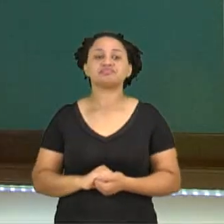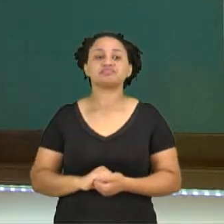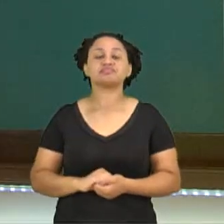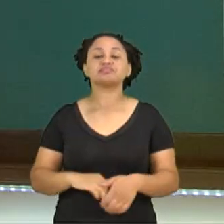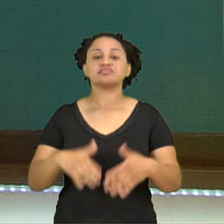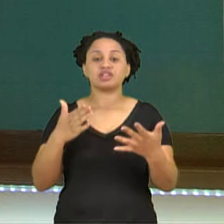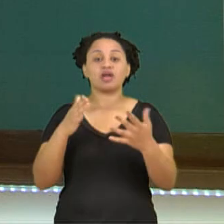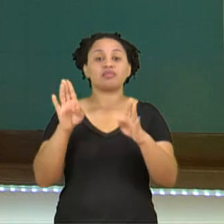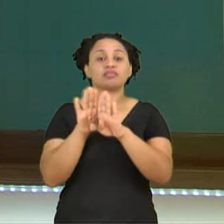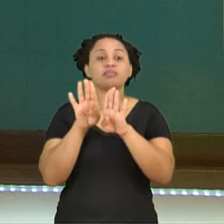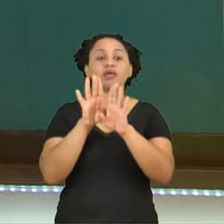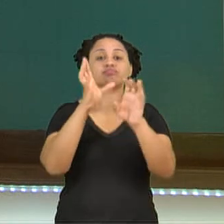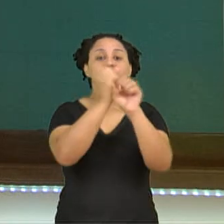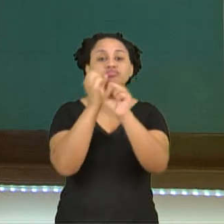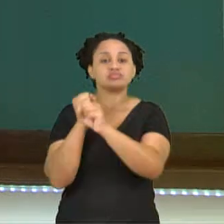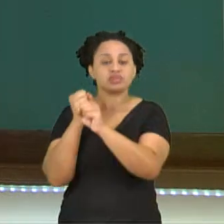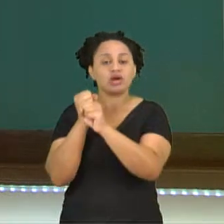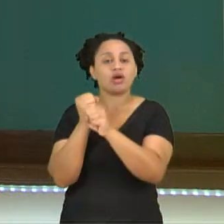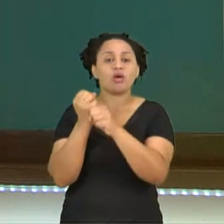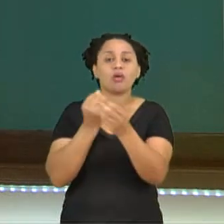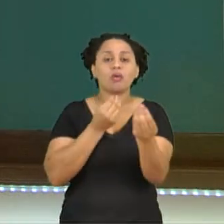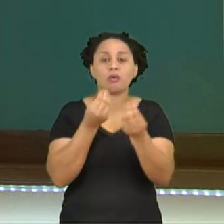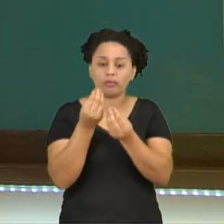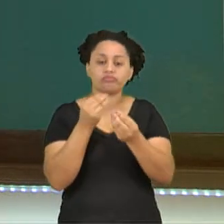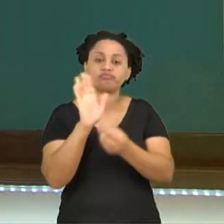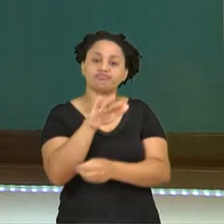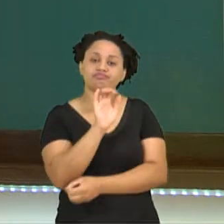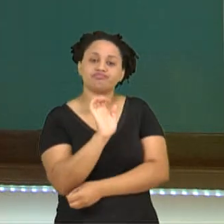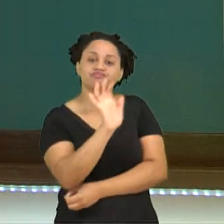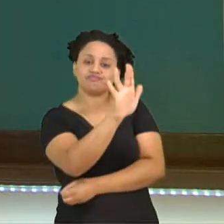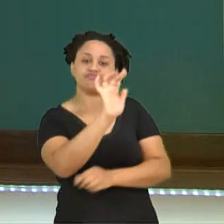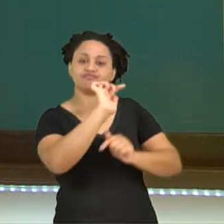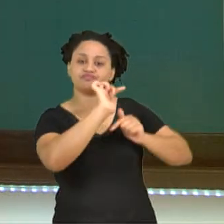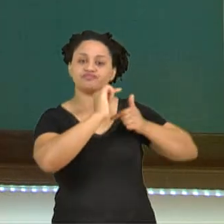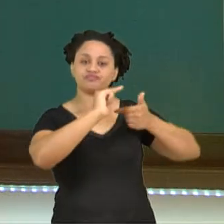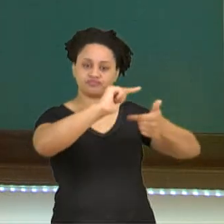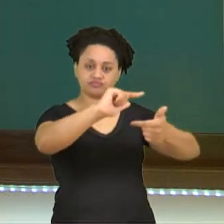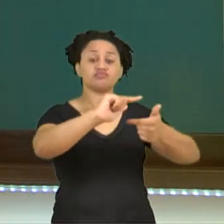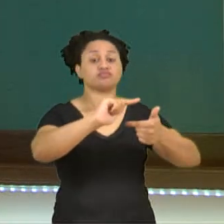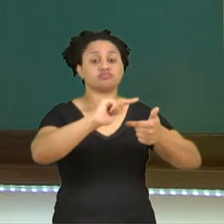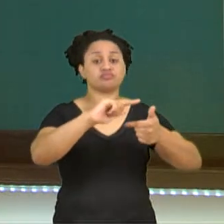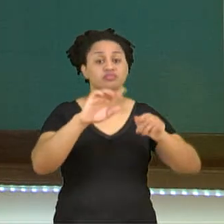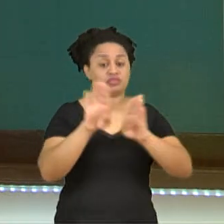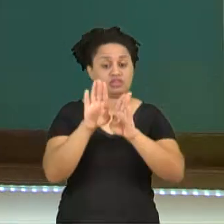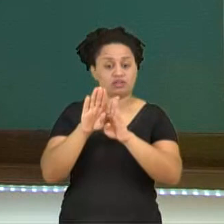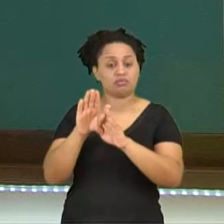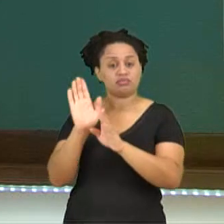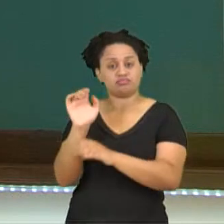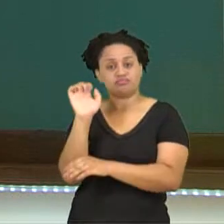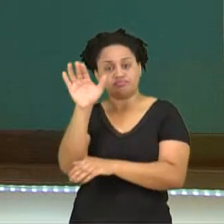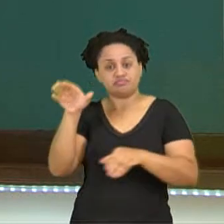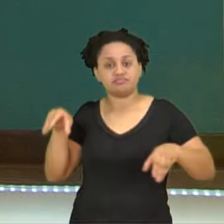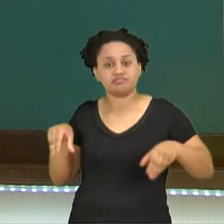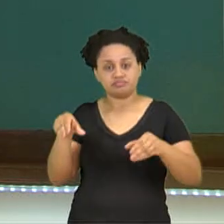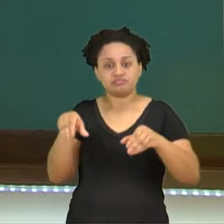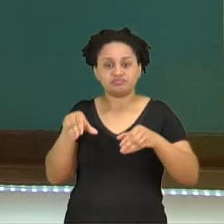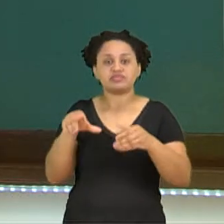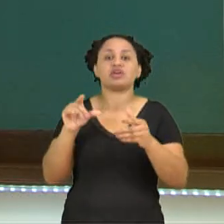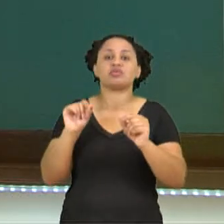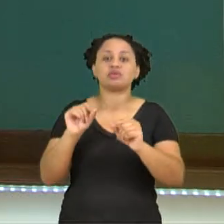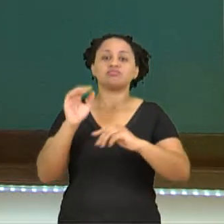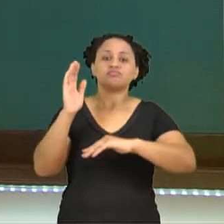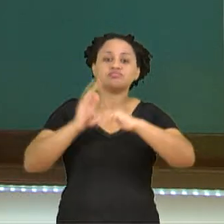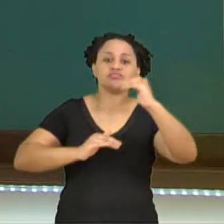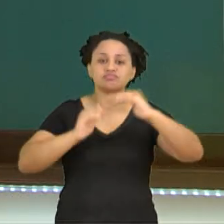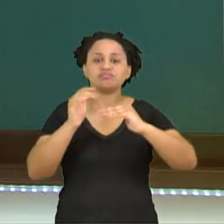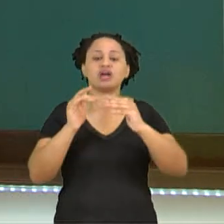A pontuação no basquetebol. Claro, o basquetebol tradicional, tanto em cadeiras de roda, ele realiza